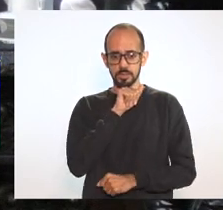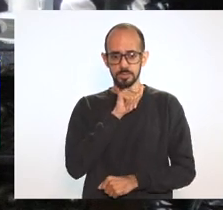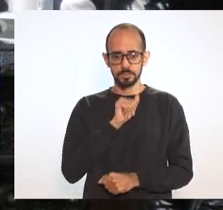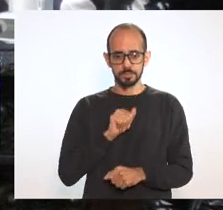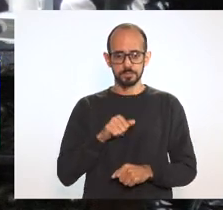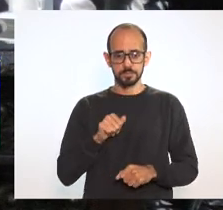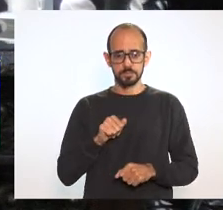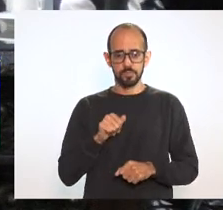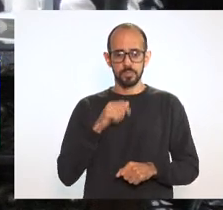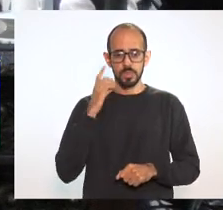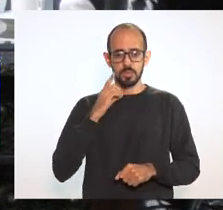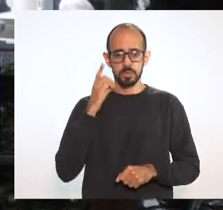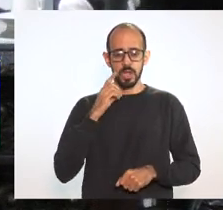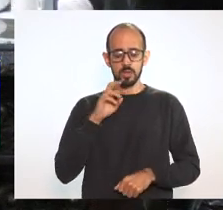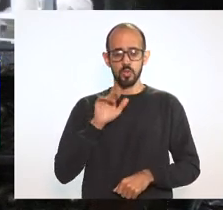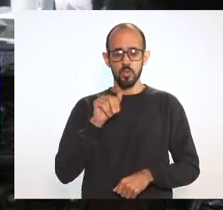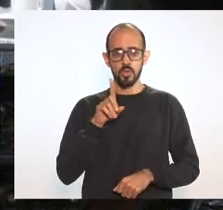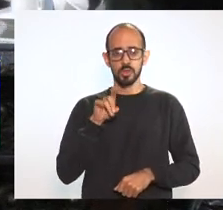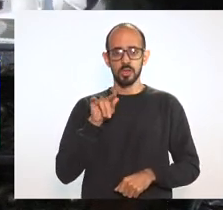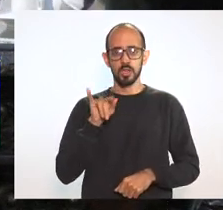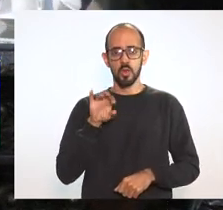deputado Rodrigo Amorim,